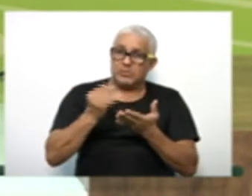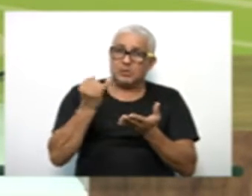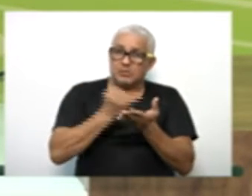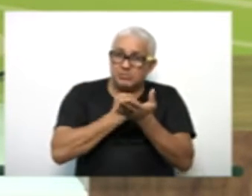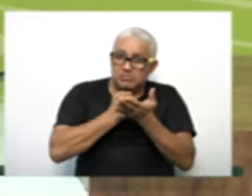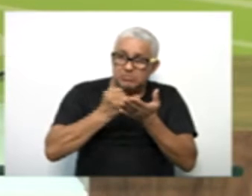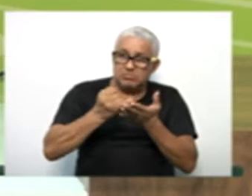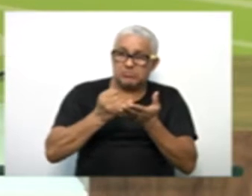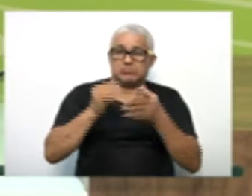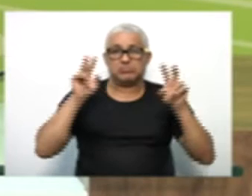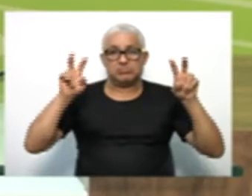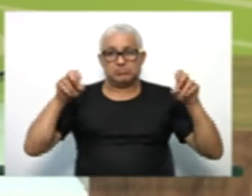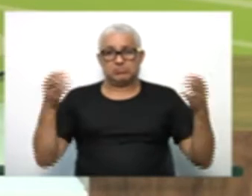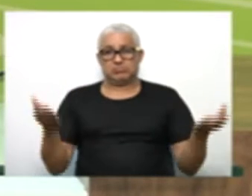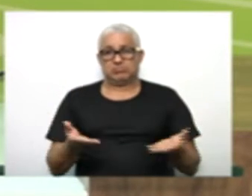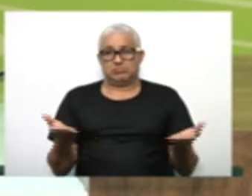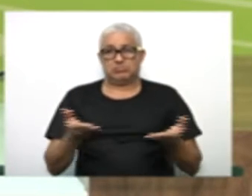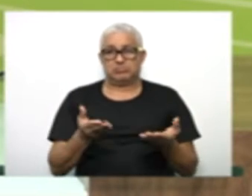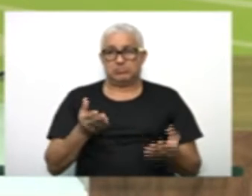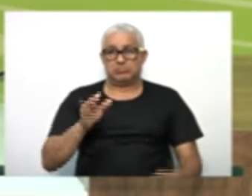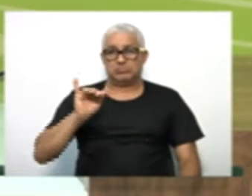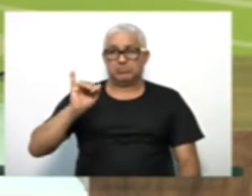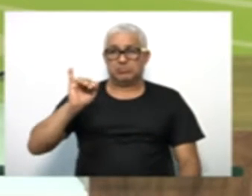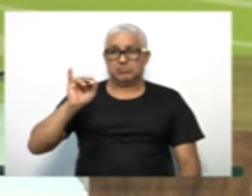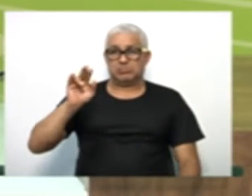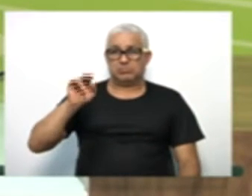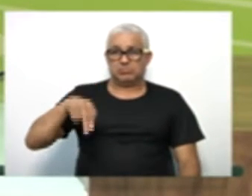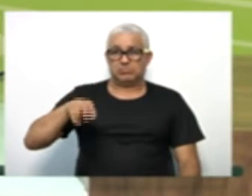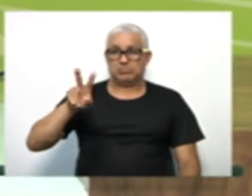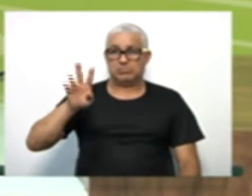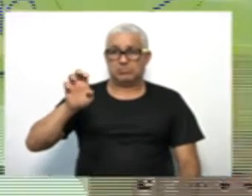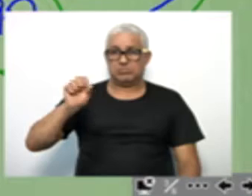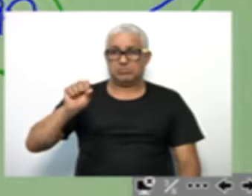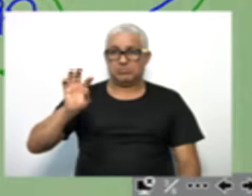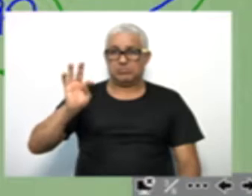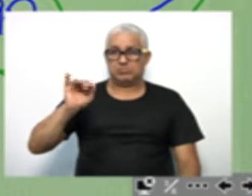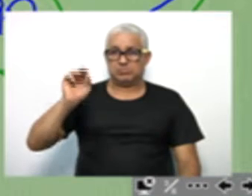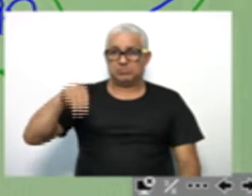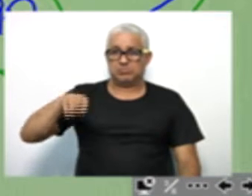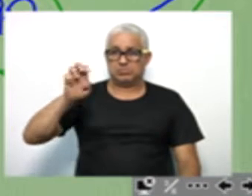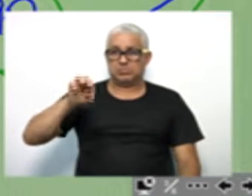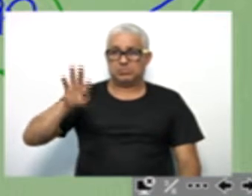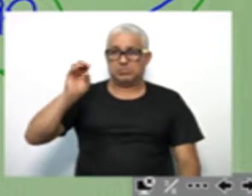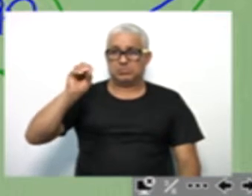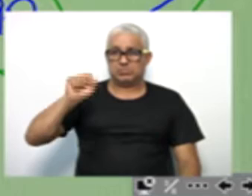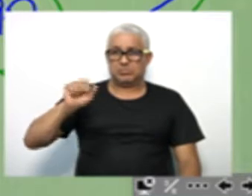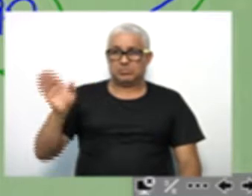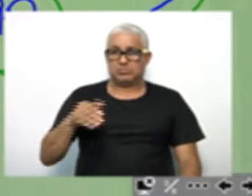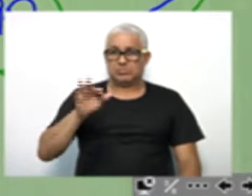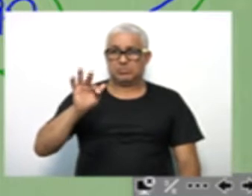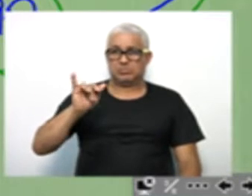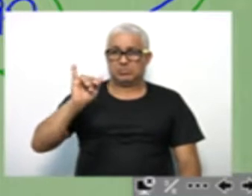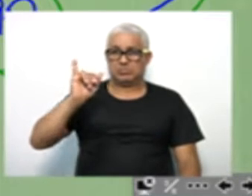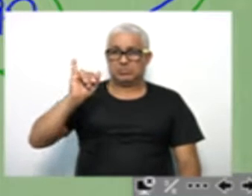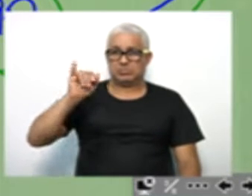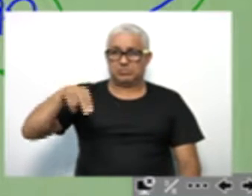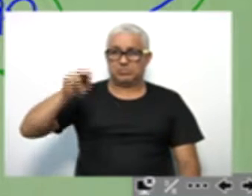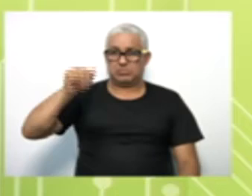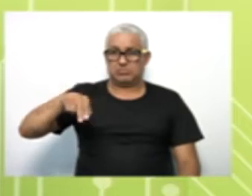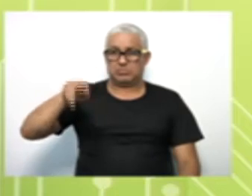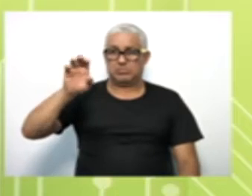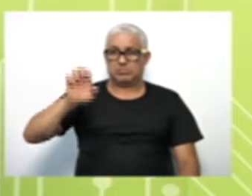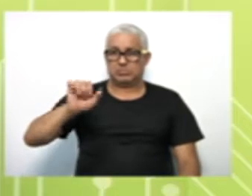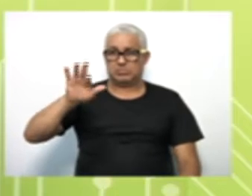nós estamos abordando agora, que são os investimentos financeiros, né? Certíssimo, professor. Referente aos títulos